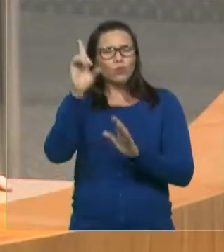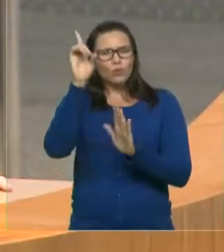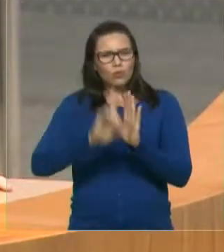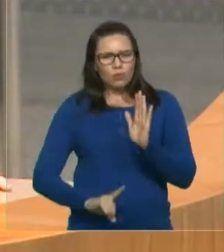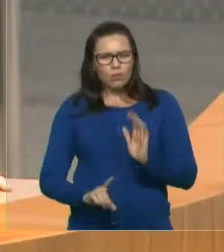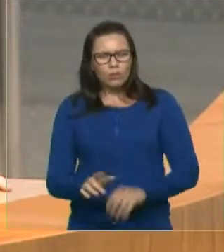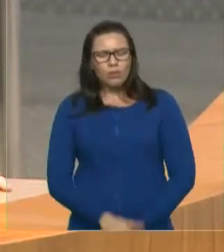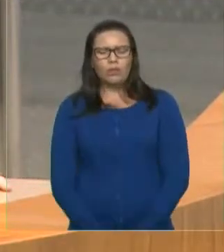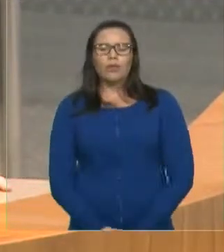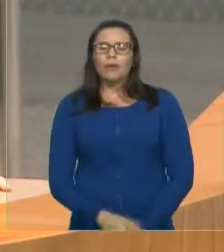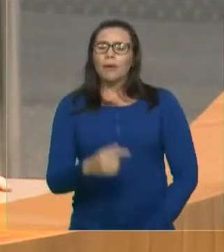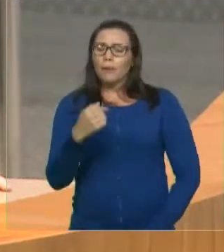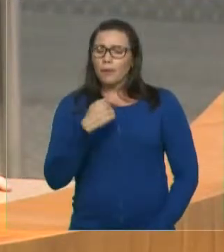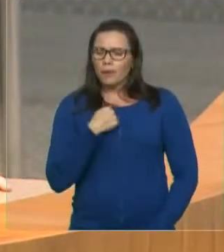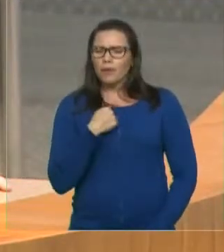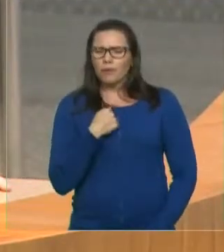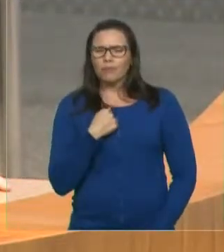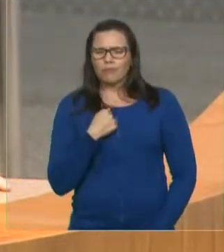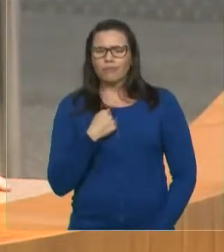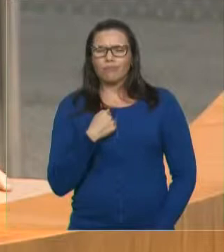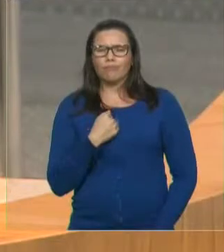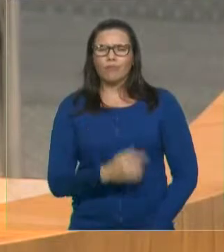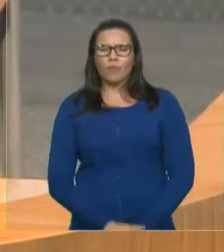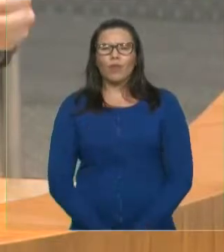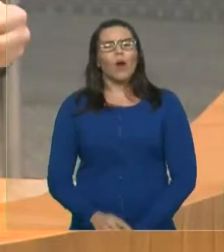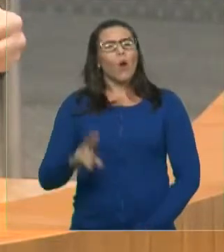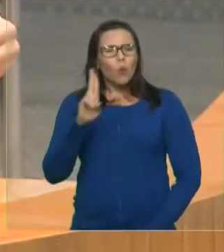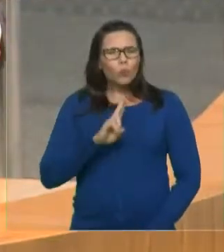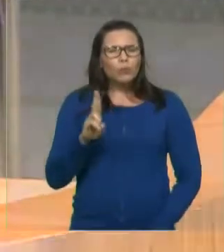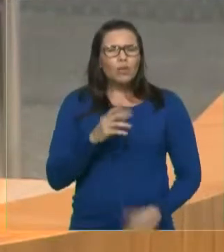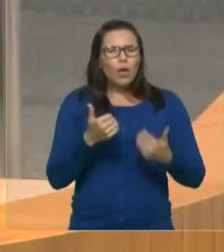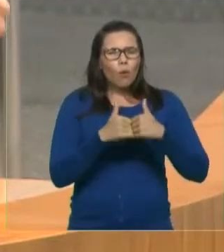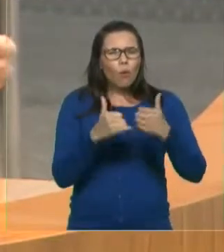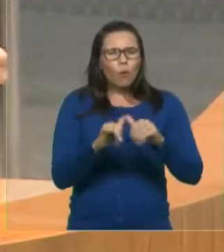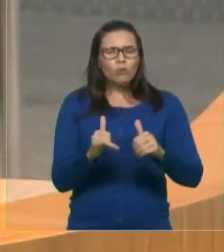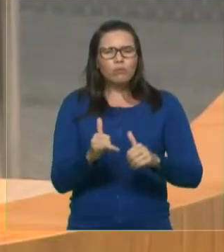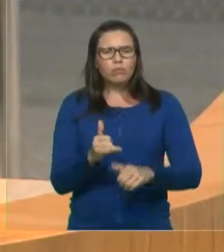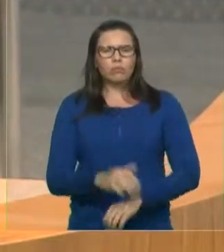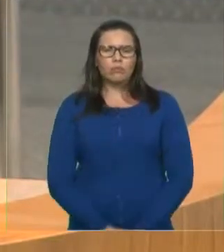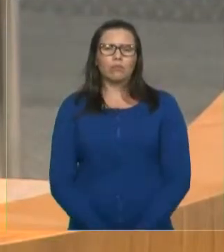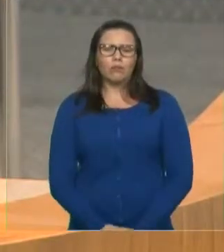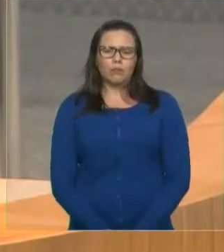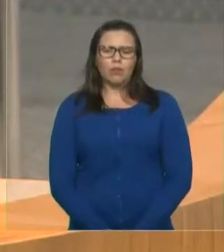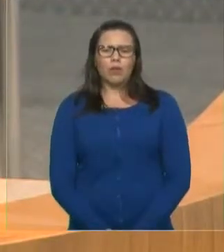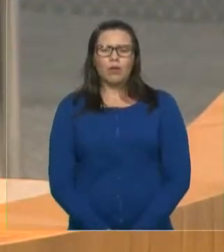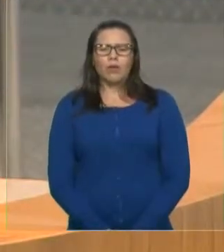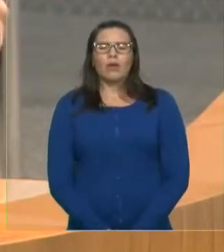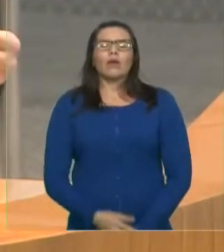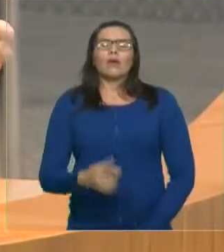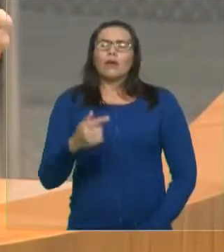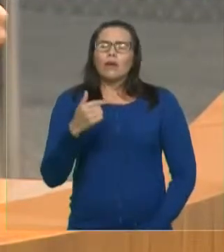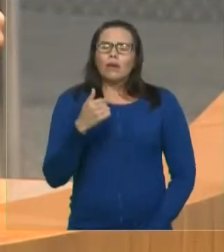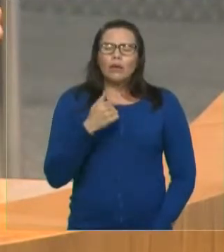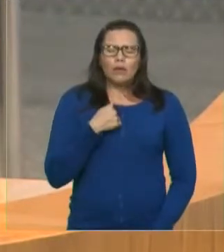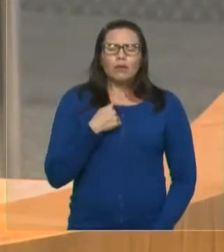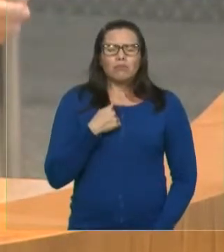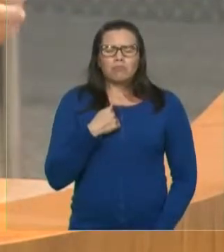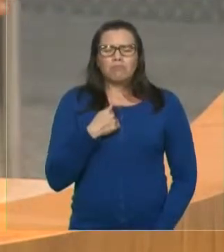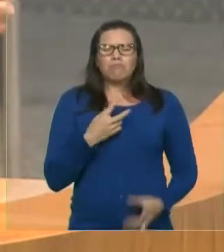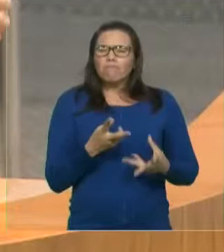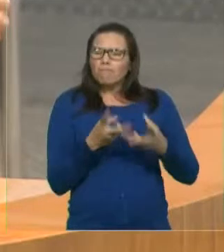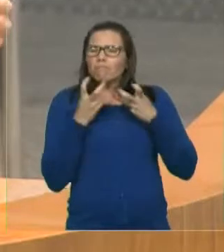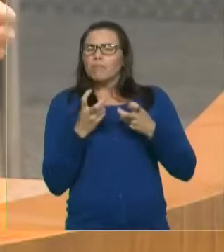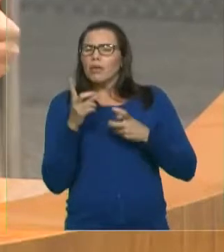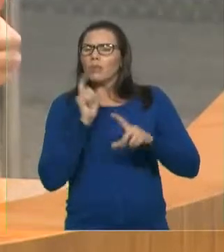que melhorar. E, infelizmente, esse desejo dos empresários, do Sindicato de Empresários de